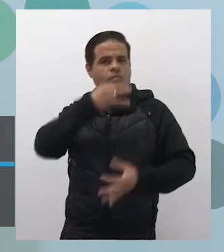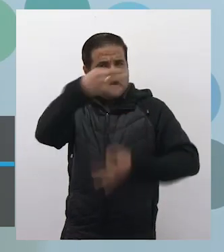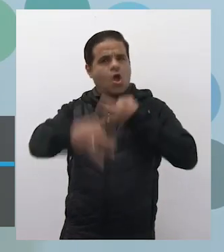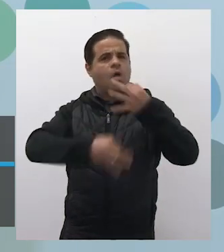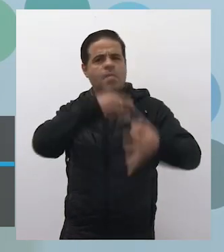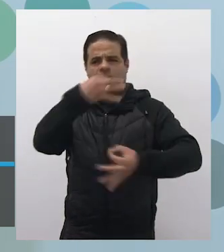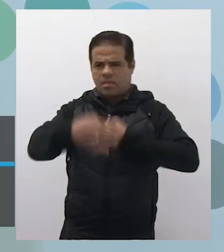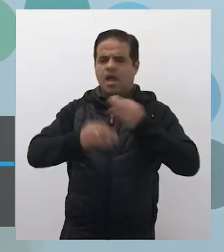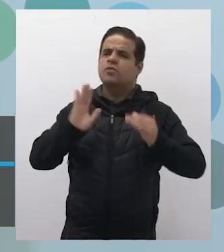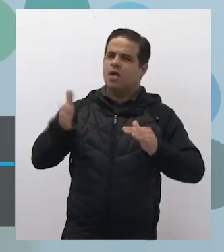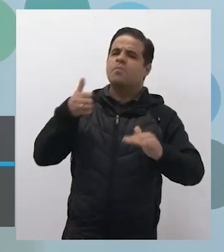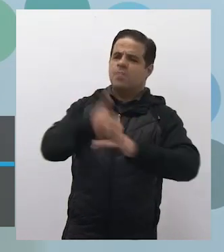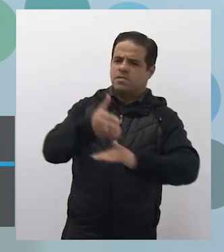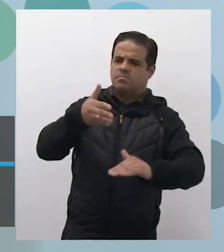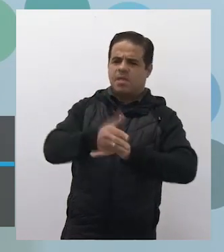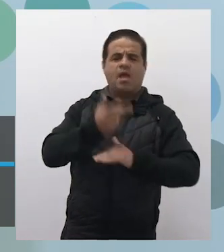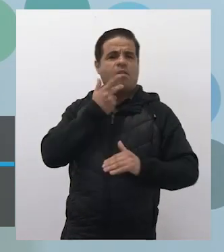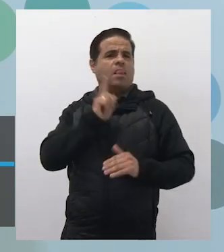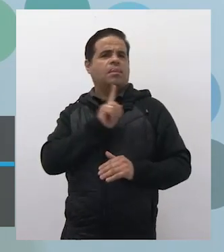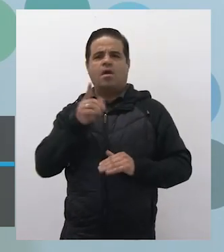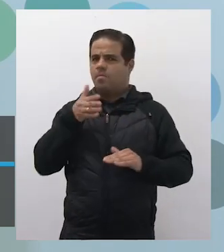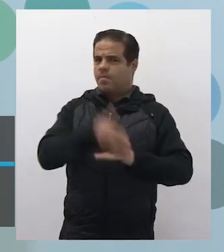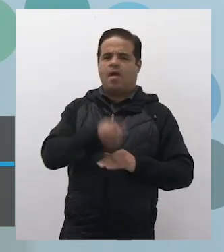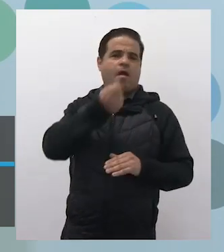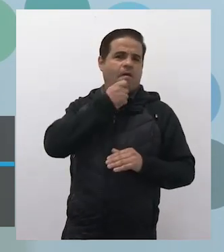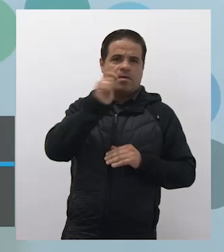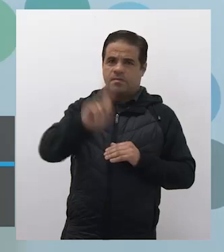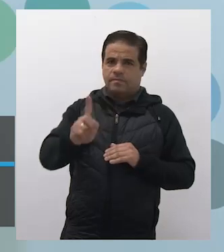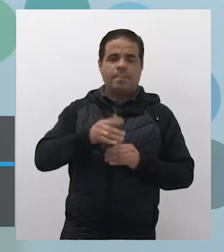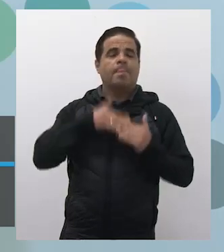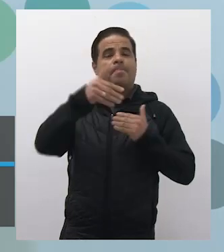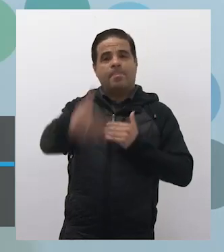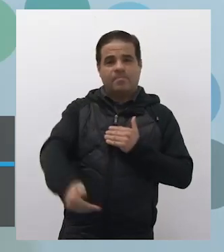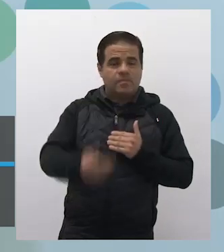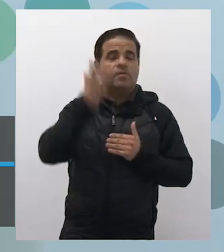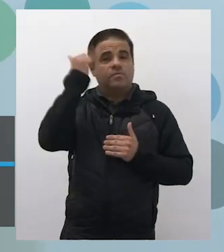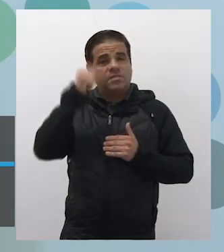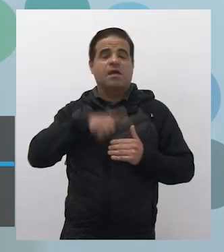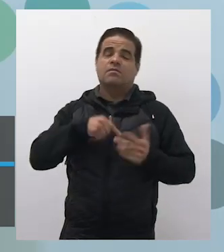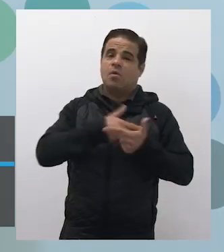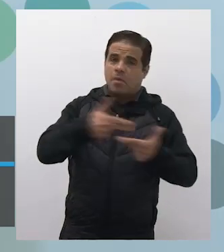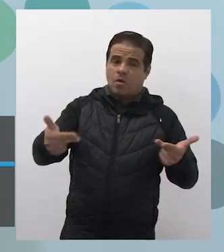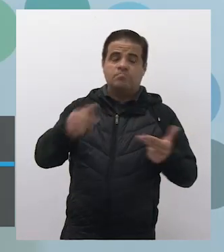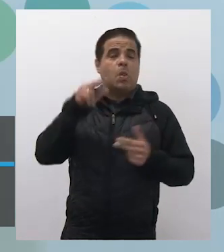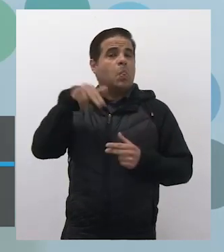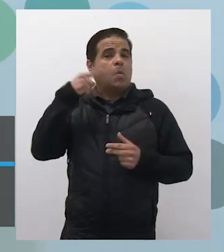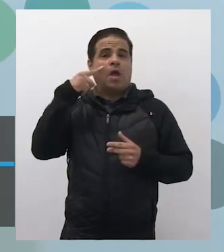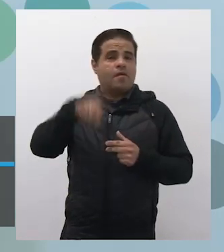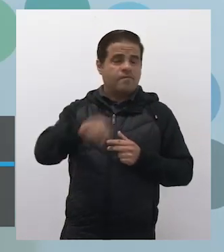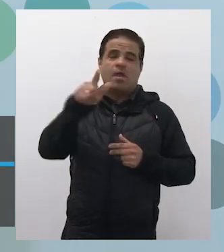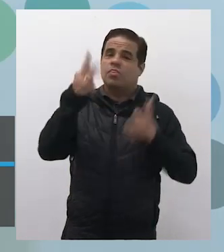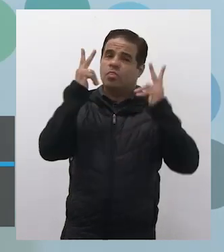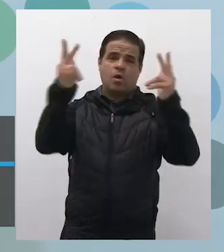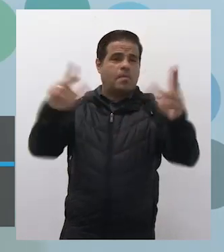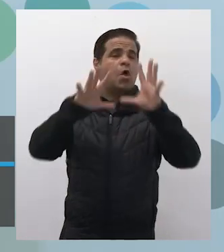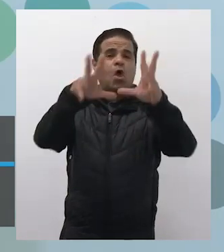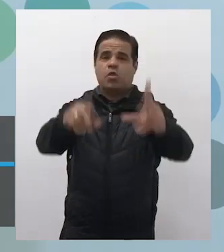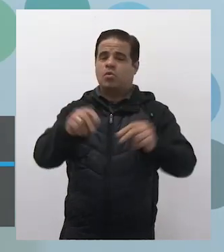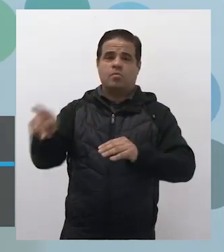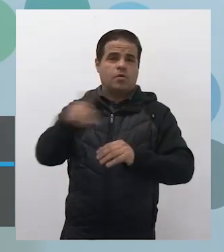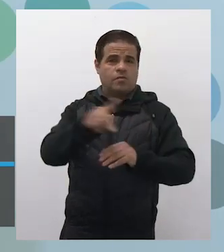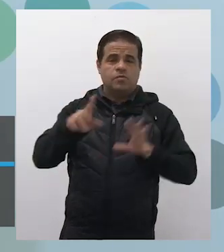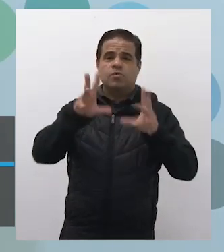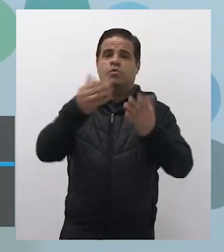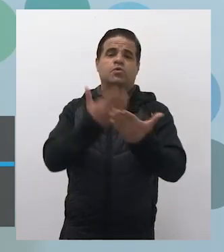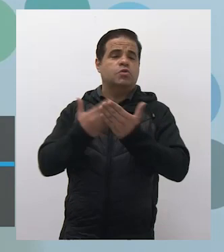comentários, olha, eu já participei, eu não participei, eu conheço, eu sei que existe, mas eu nunca vi, que é normal, não são todos os professores da